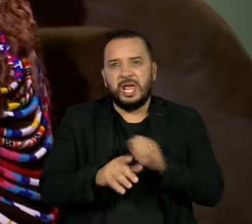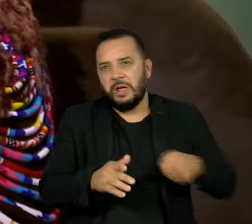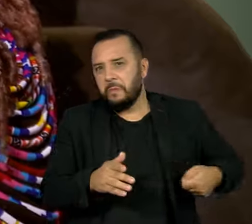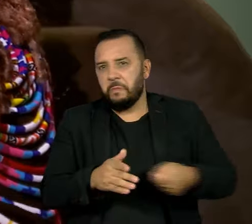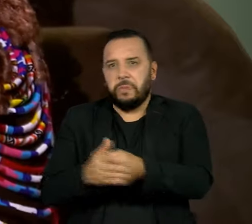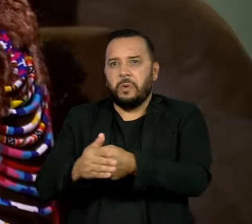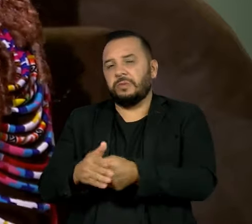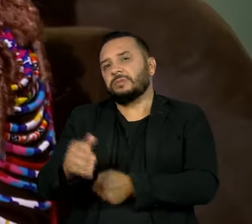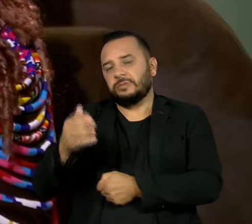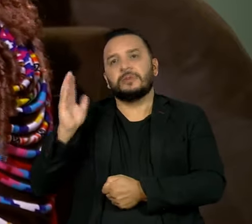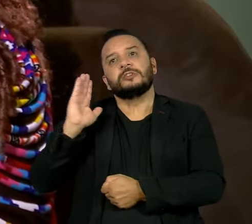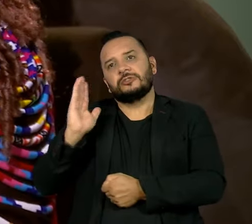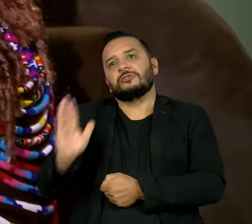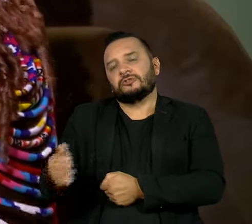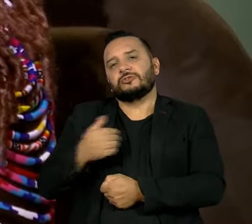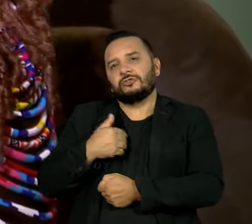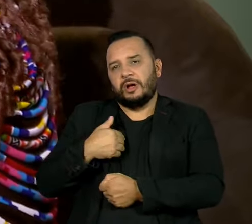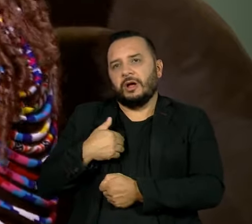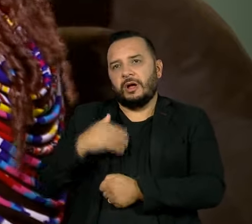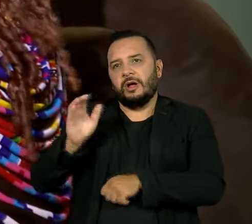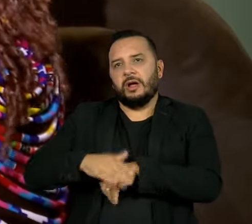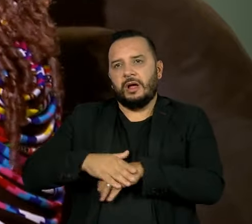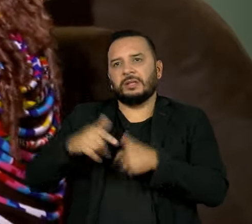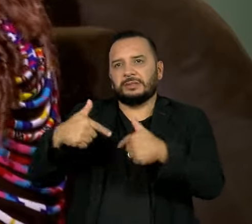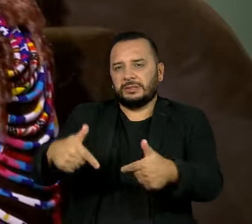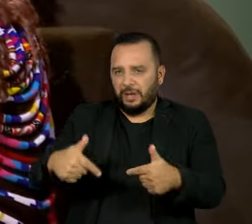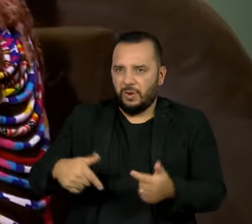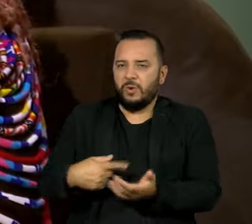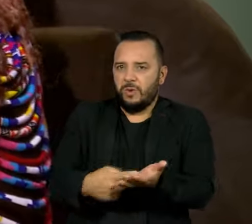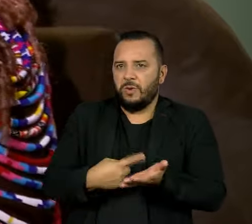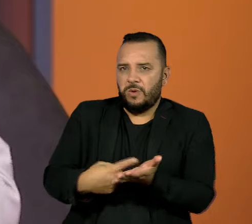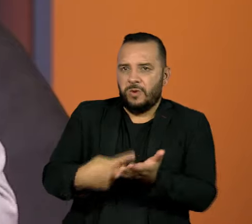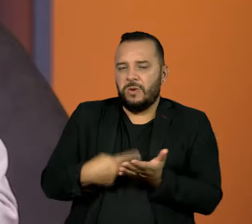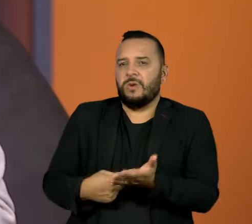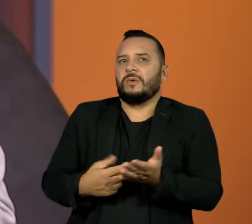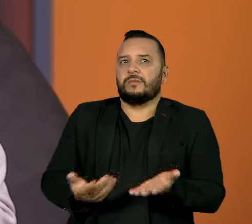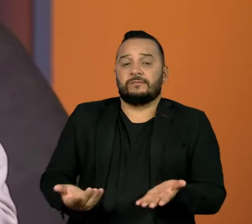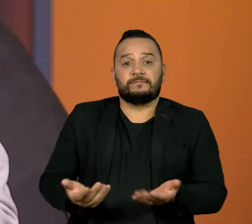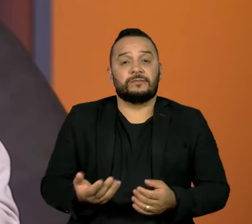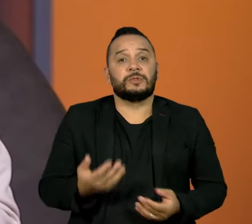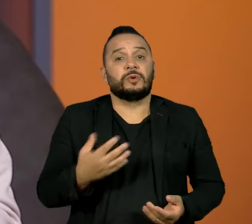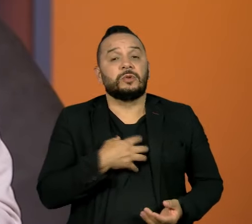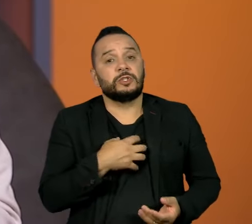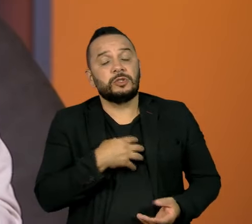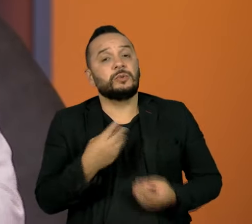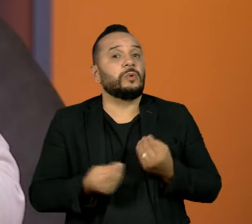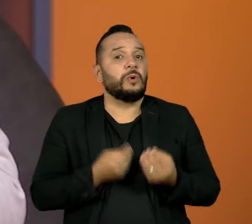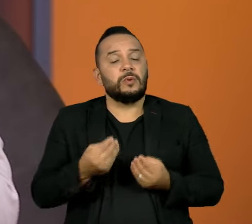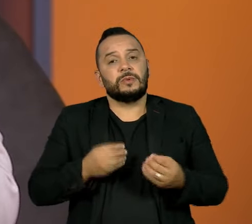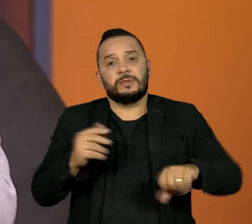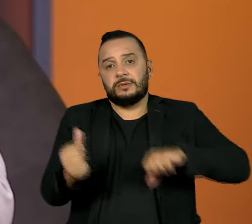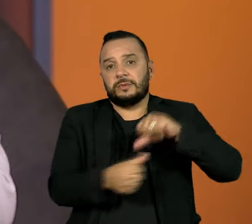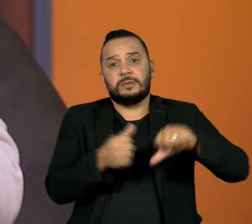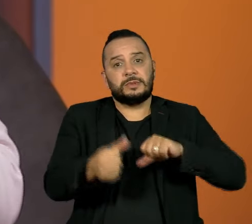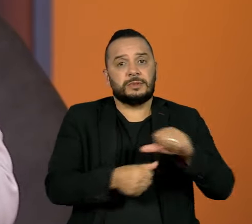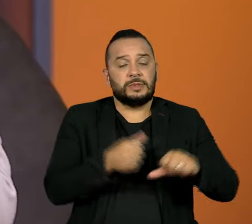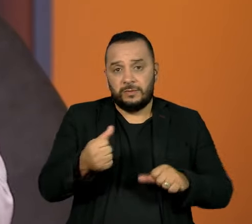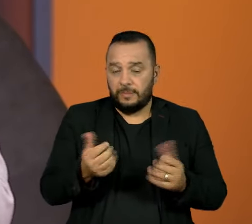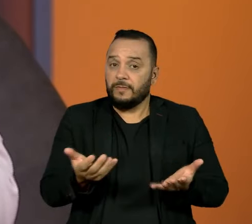se potencialize, com certeza a gente vai ter mais engajamento e mais envolvimento. Como forma de buscar transformação, pessoas têm